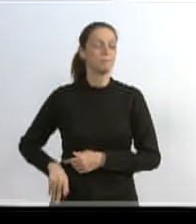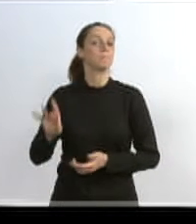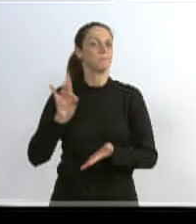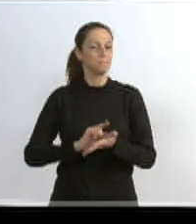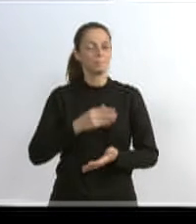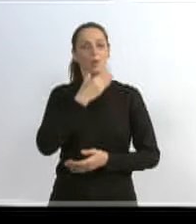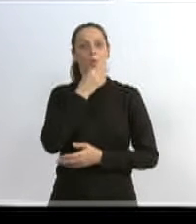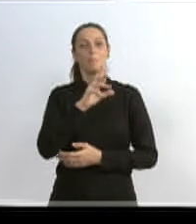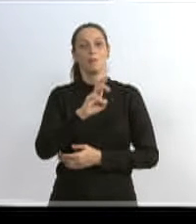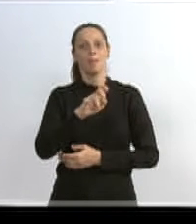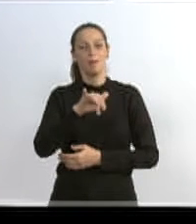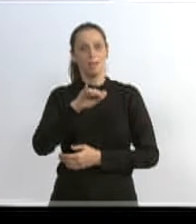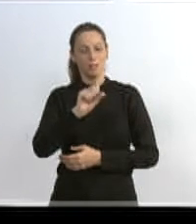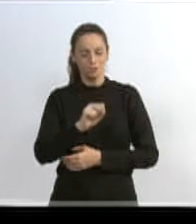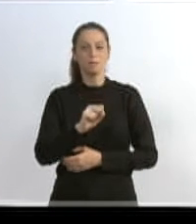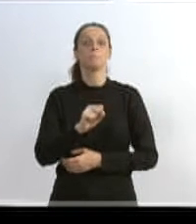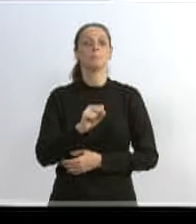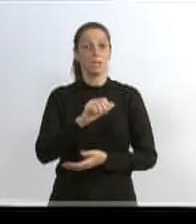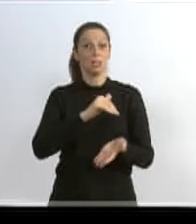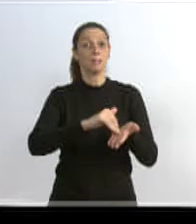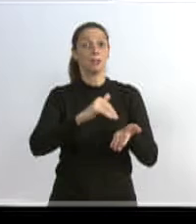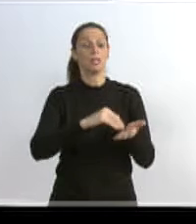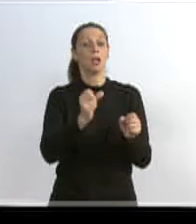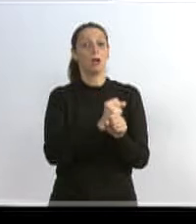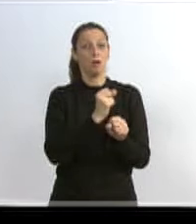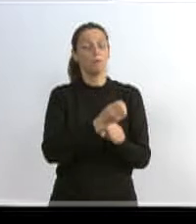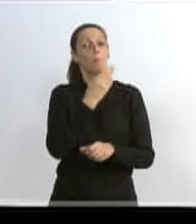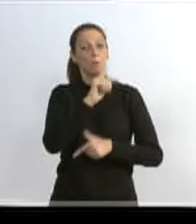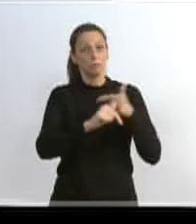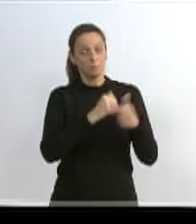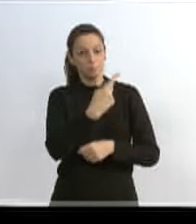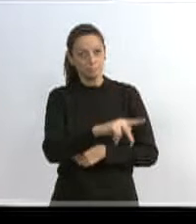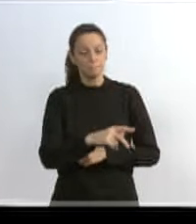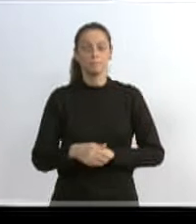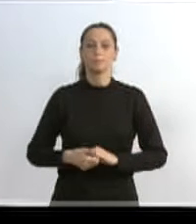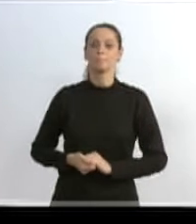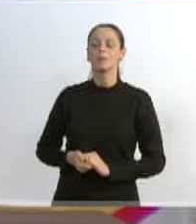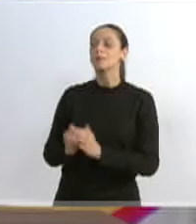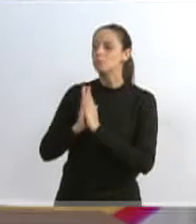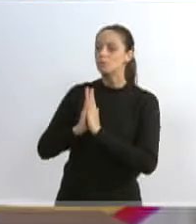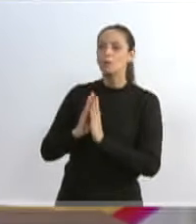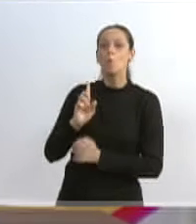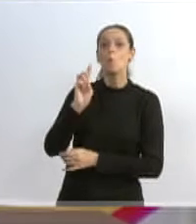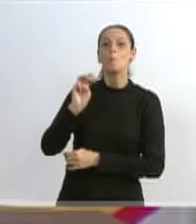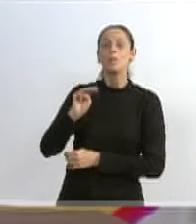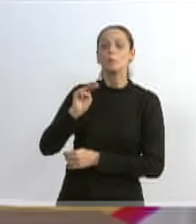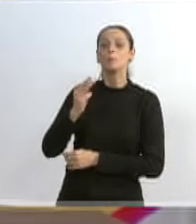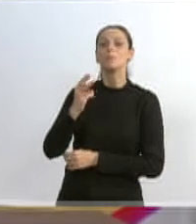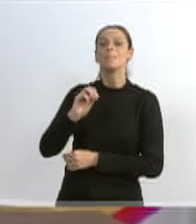atuação até o momento junto à secretaria de obras com ser mais um minuto e meio com